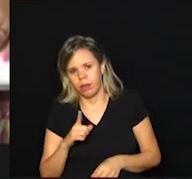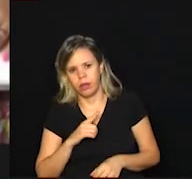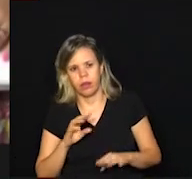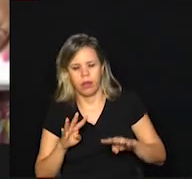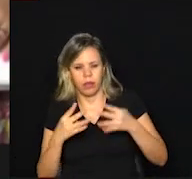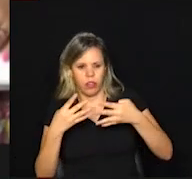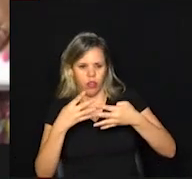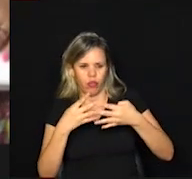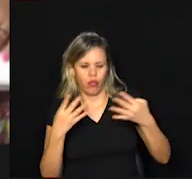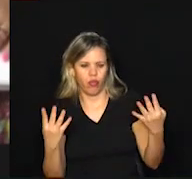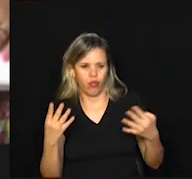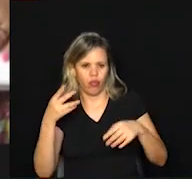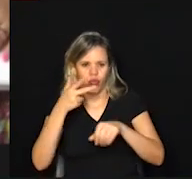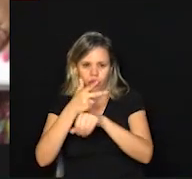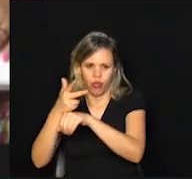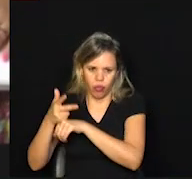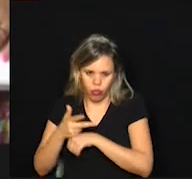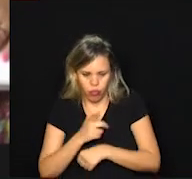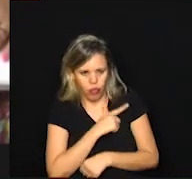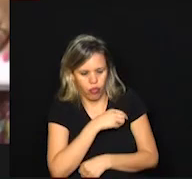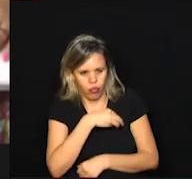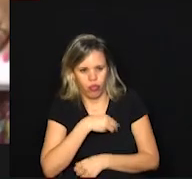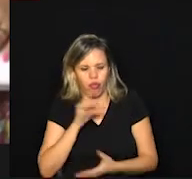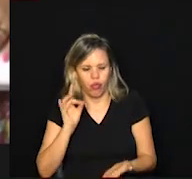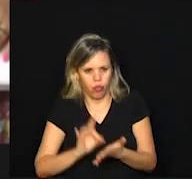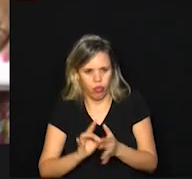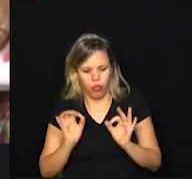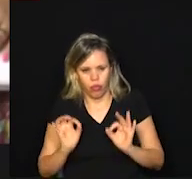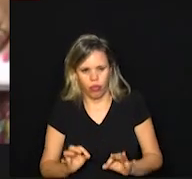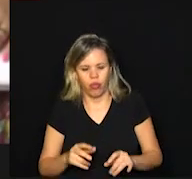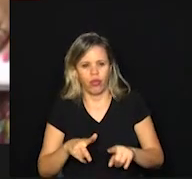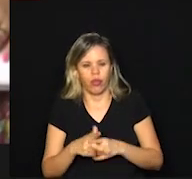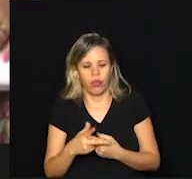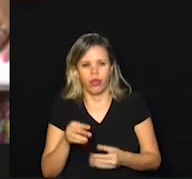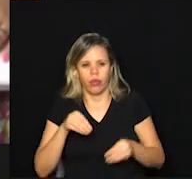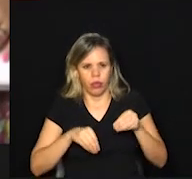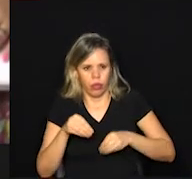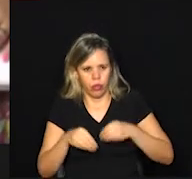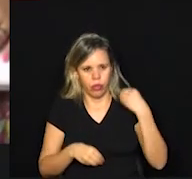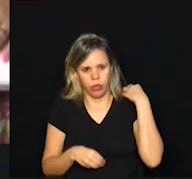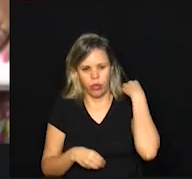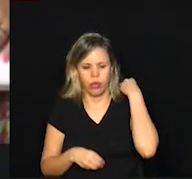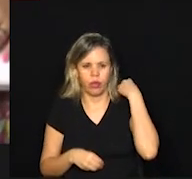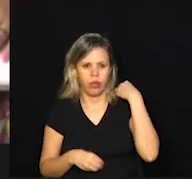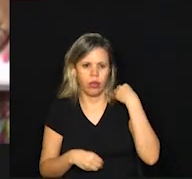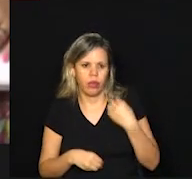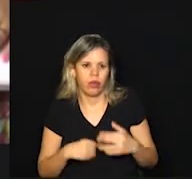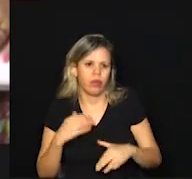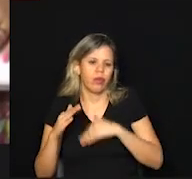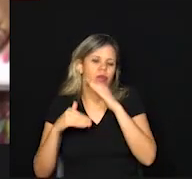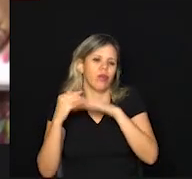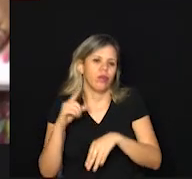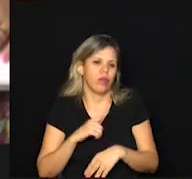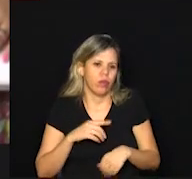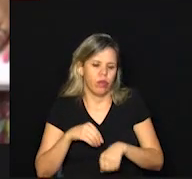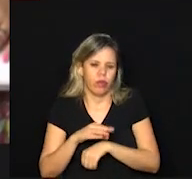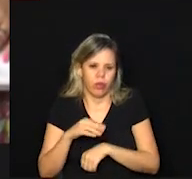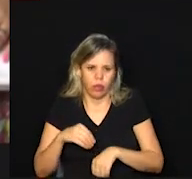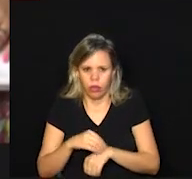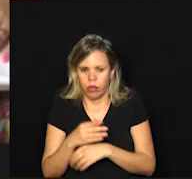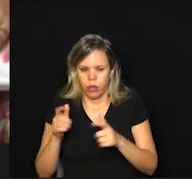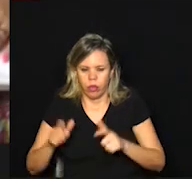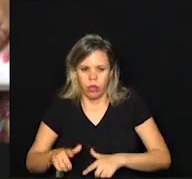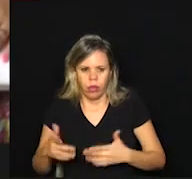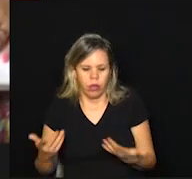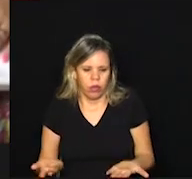cercamento com as câmeras da Guarda sejam efetivados para que tantos os avanços que a gente traz para o lugar